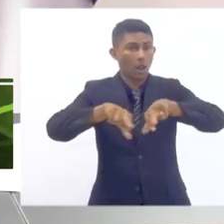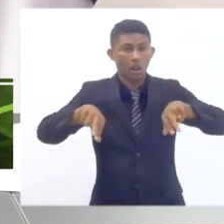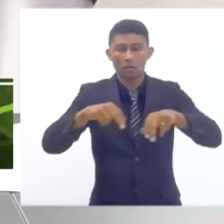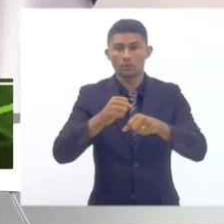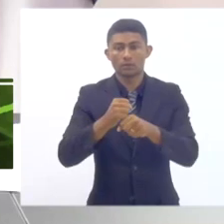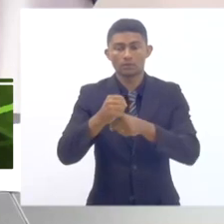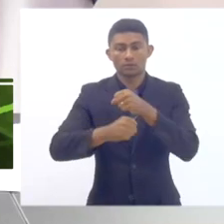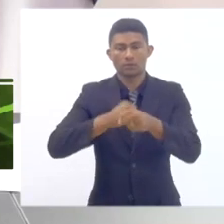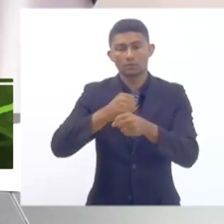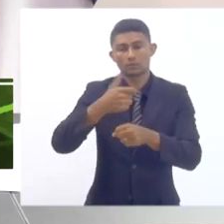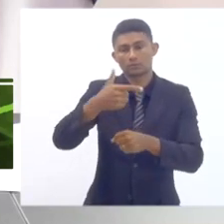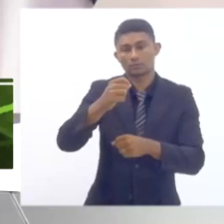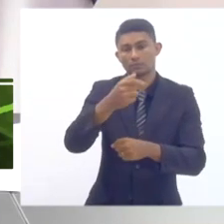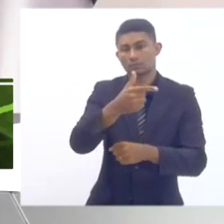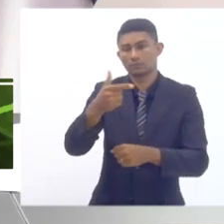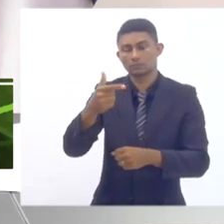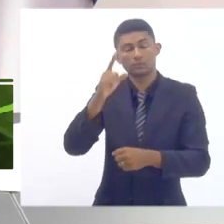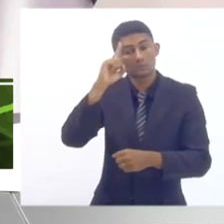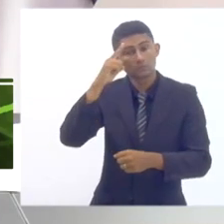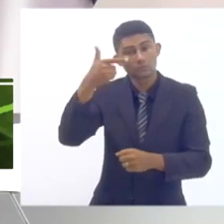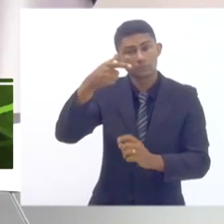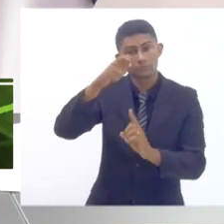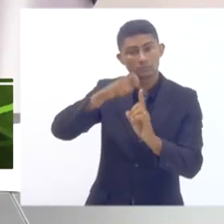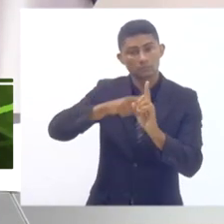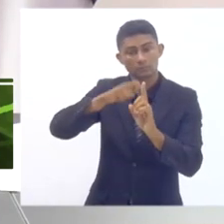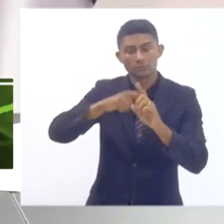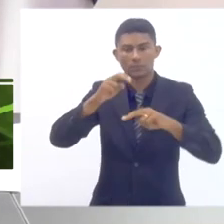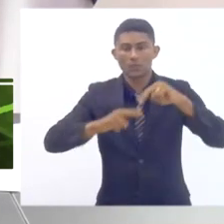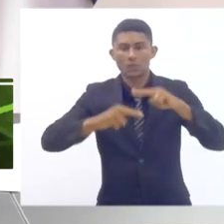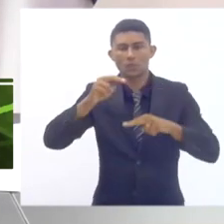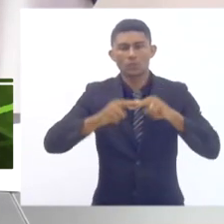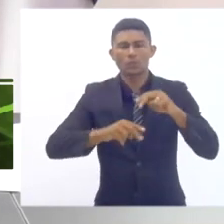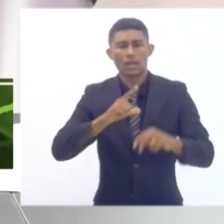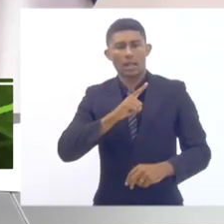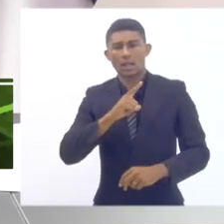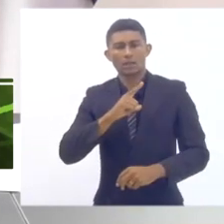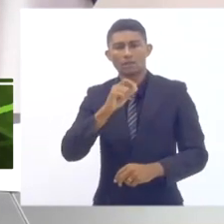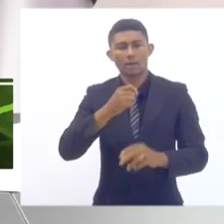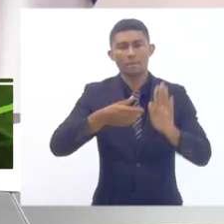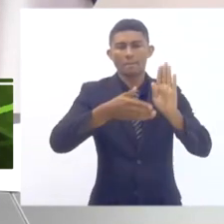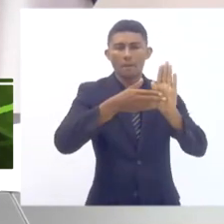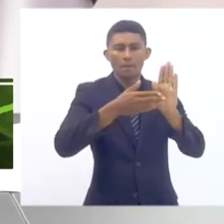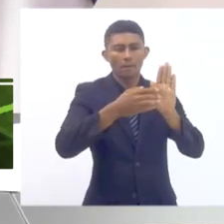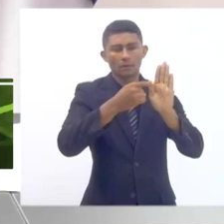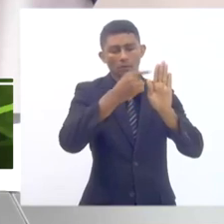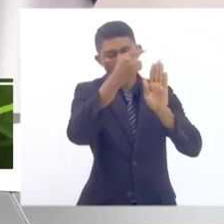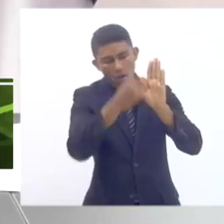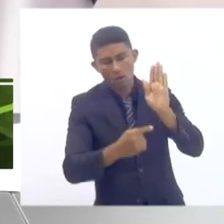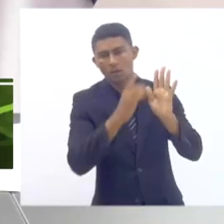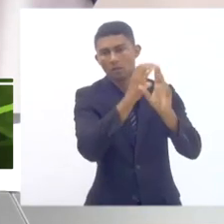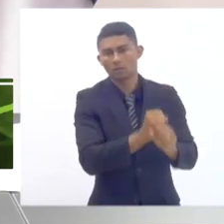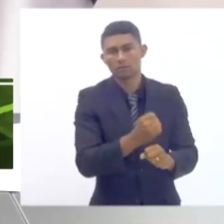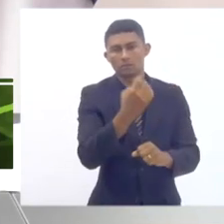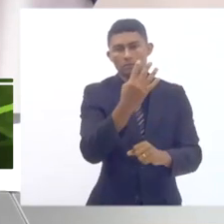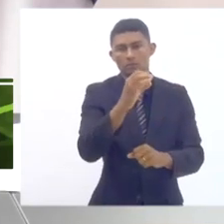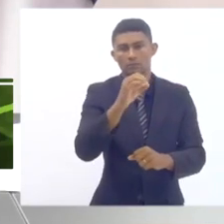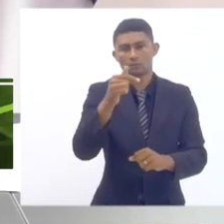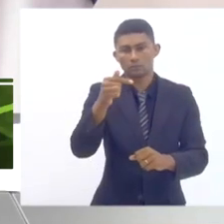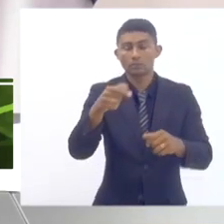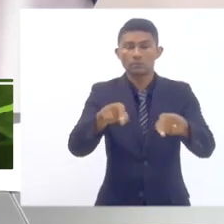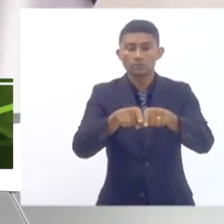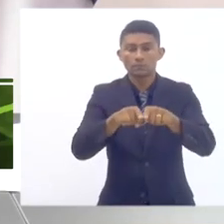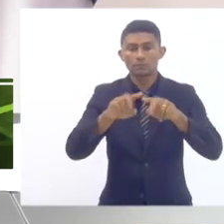dia 2/6, num total de 407 proposições. Proposições em reunião para